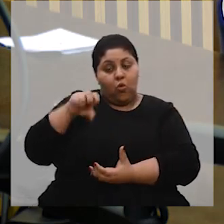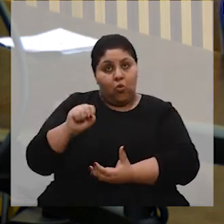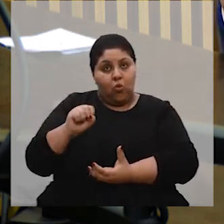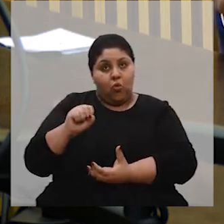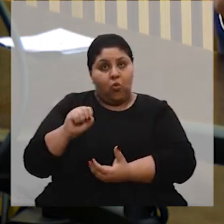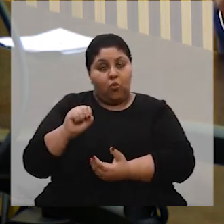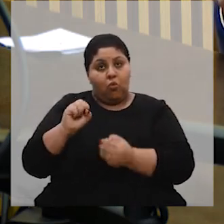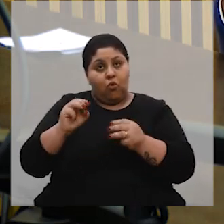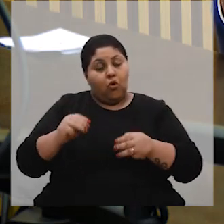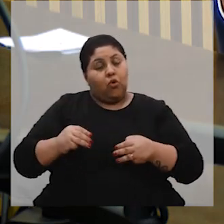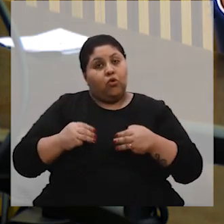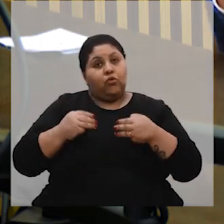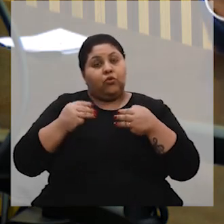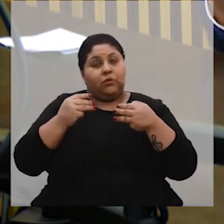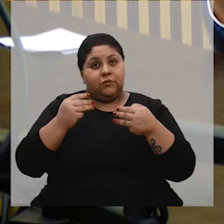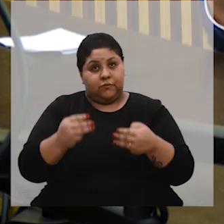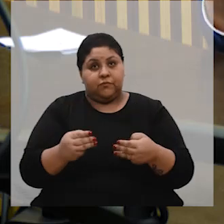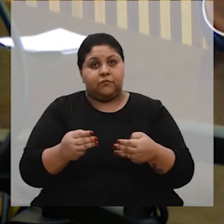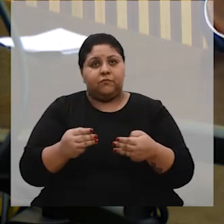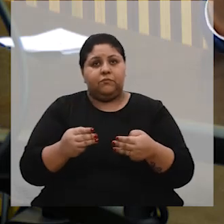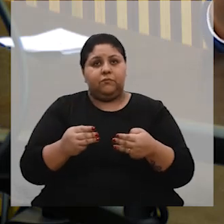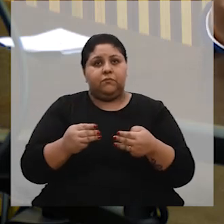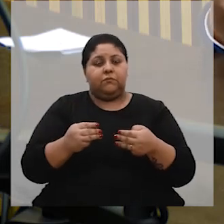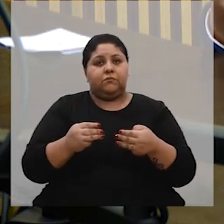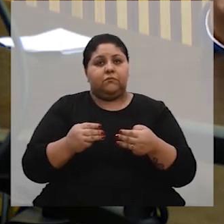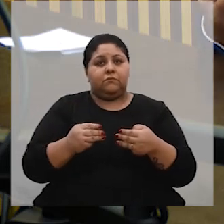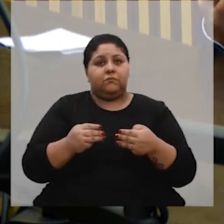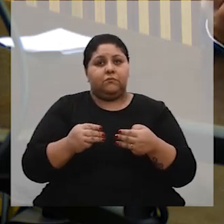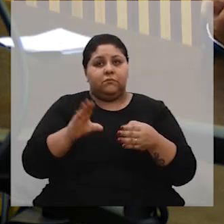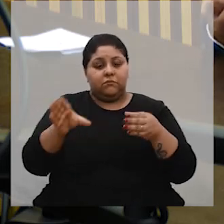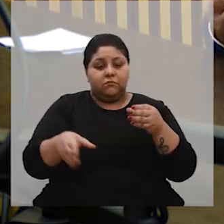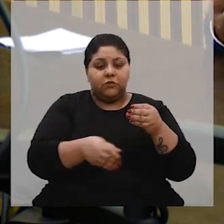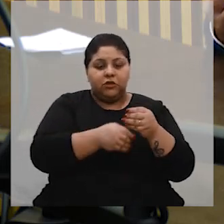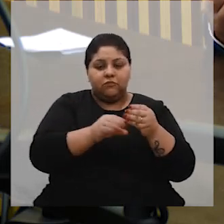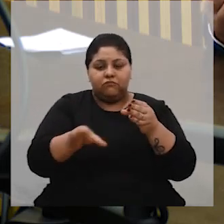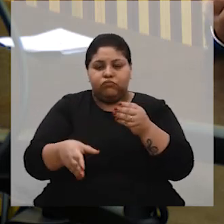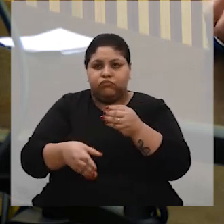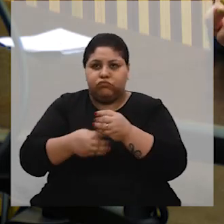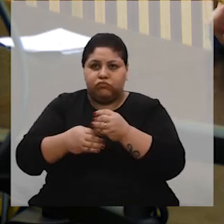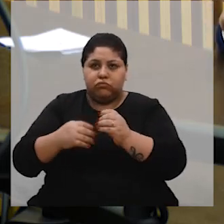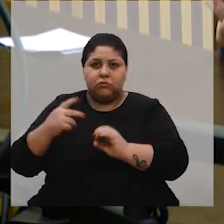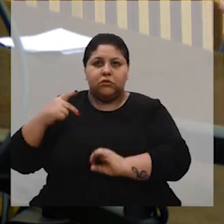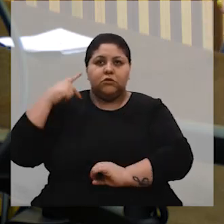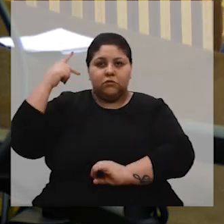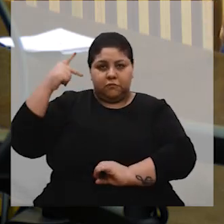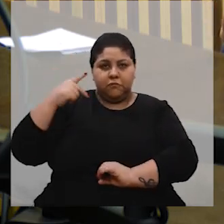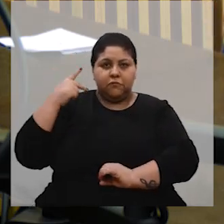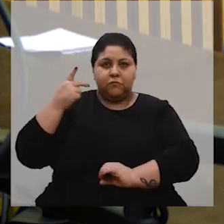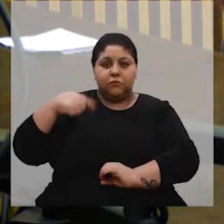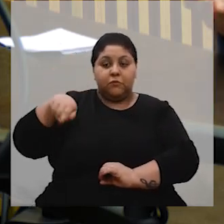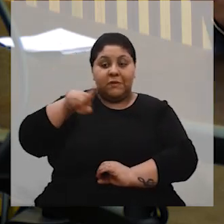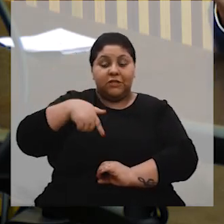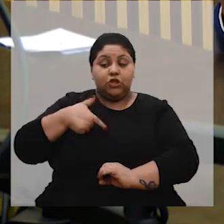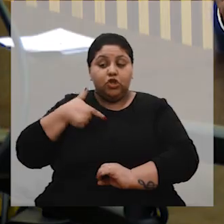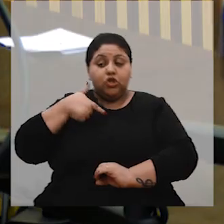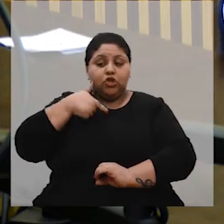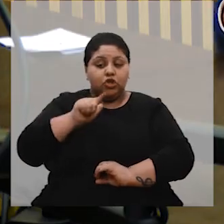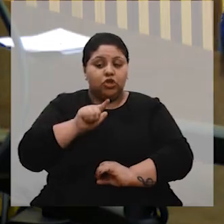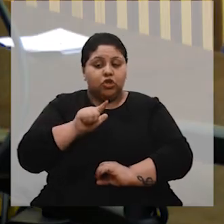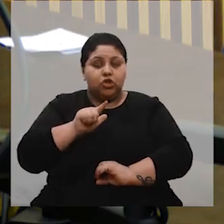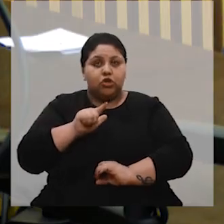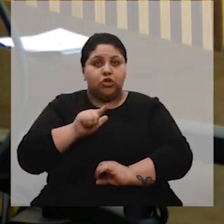o Ministério, desde então, vem implantando políticas para a gente